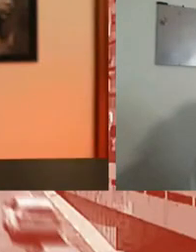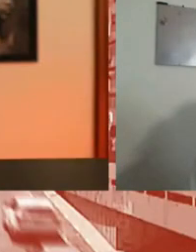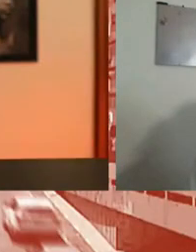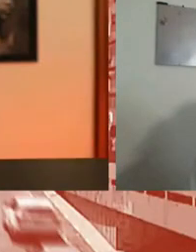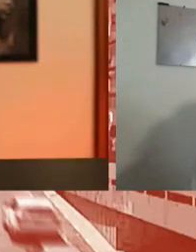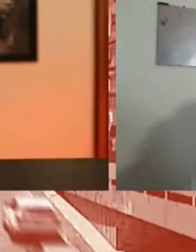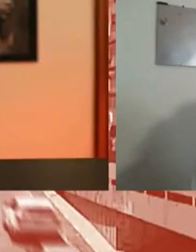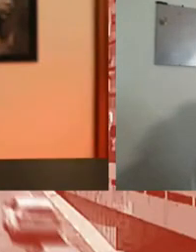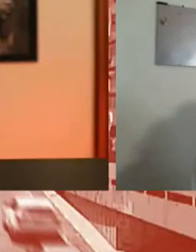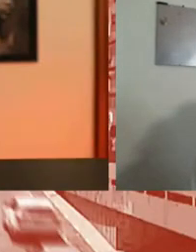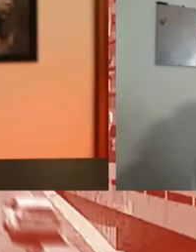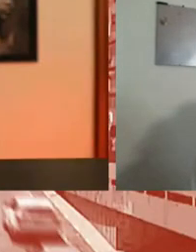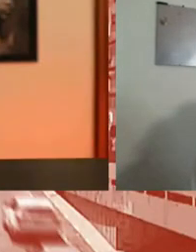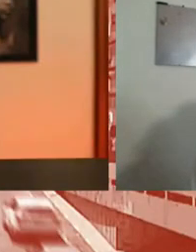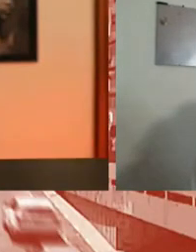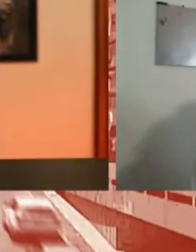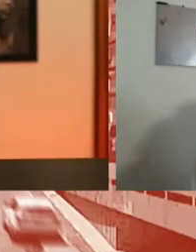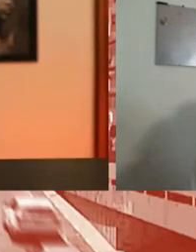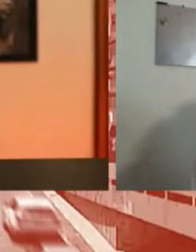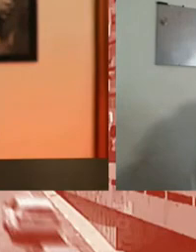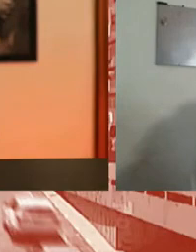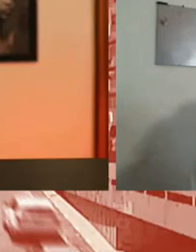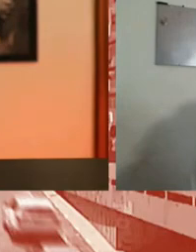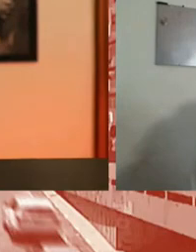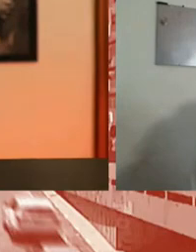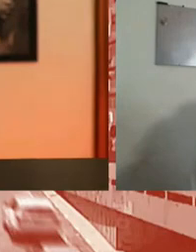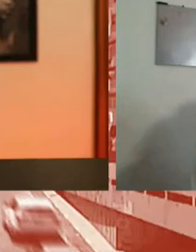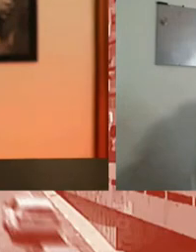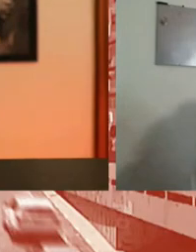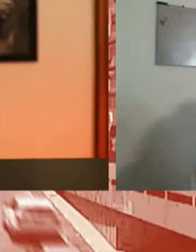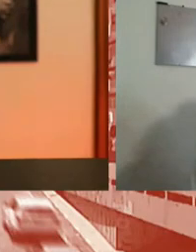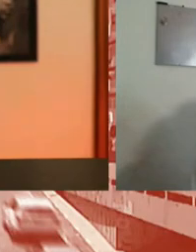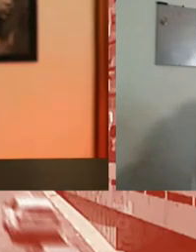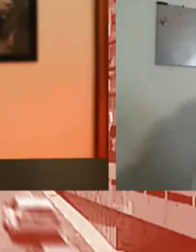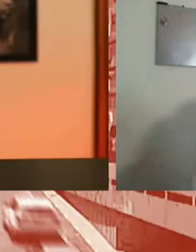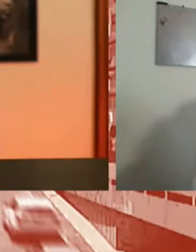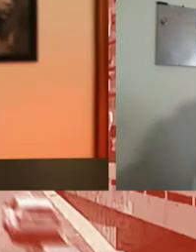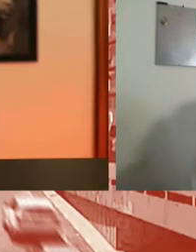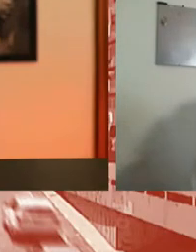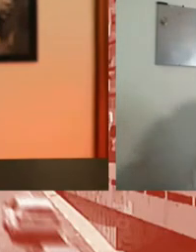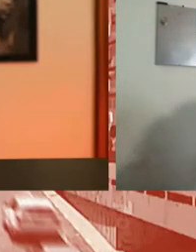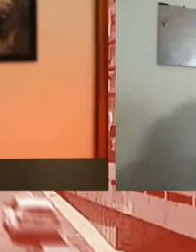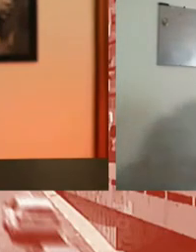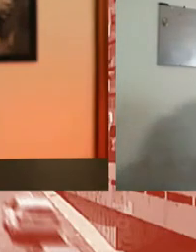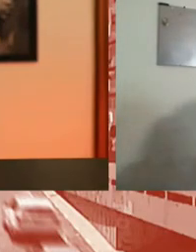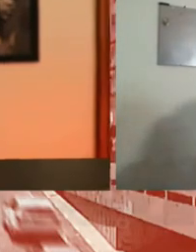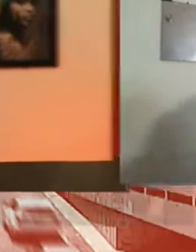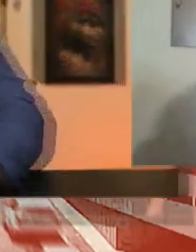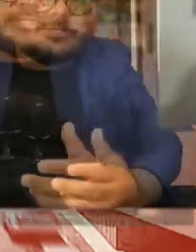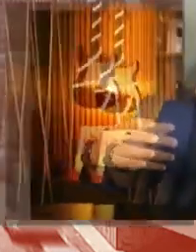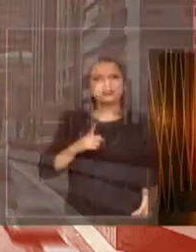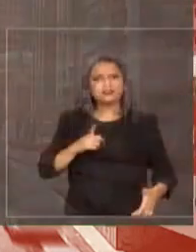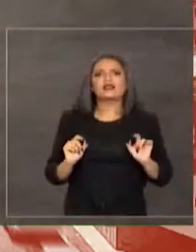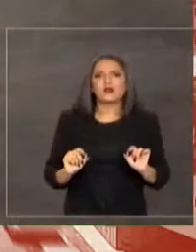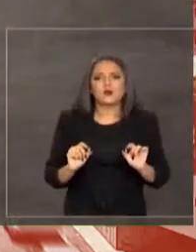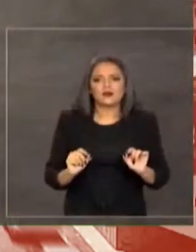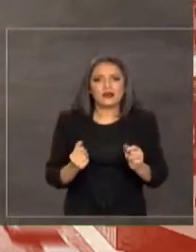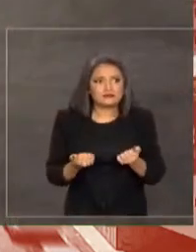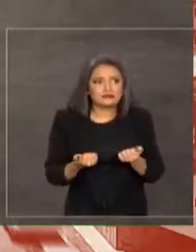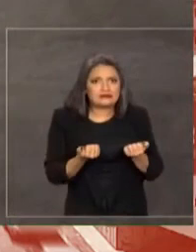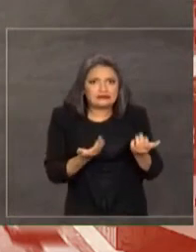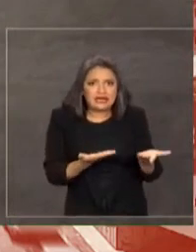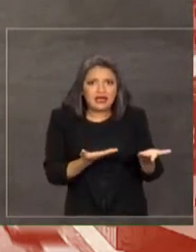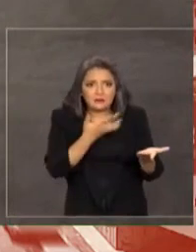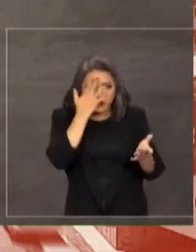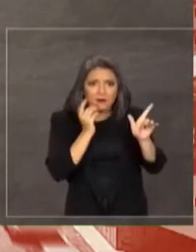hambúrguer quando a lanchonete nem hambúrguer vende então a pessoa se conecta com o presidente Lula eu acho que essa questão da emoção dele ali